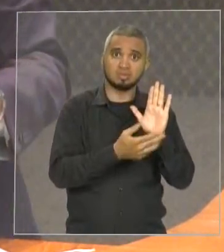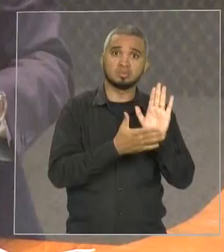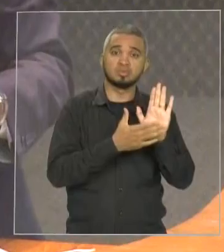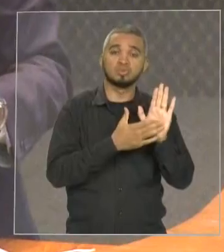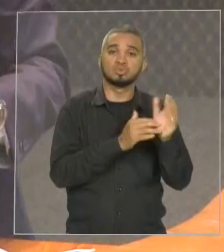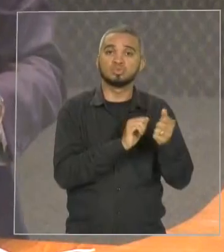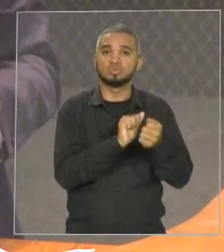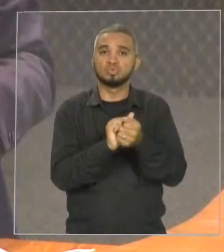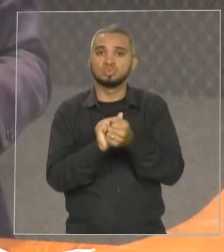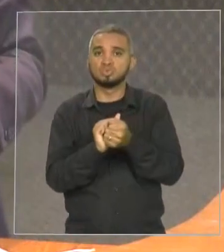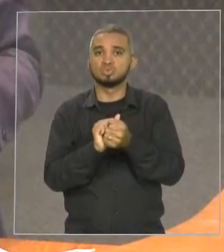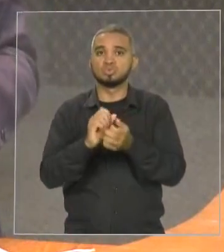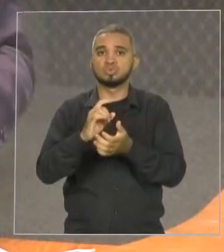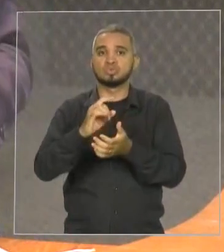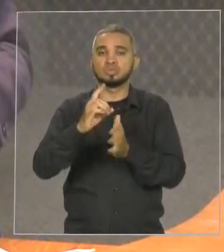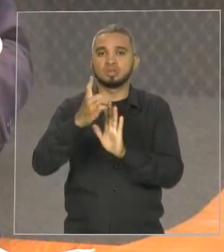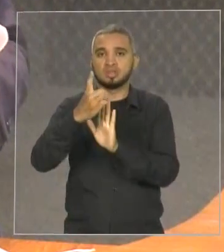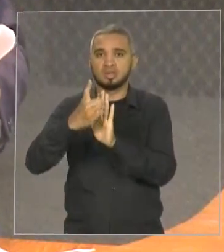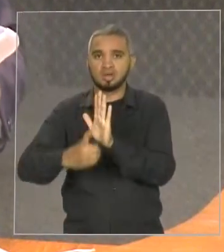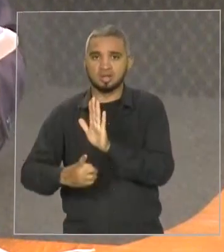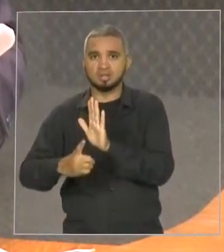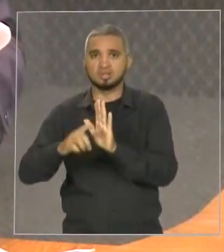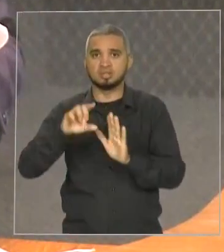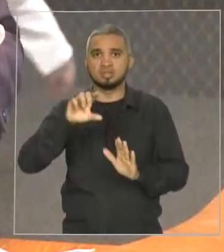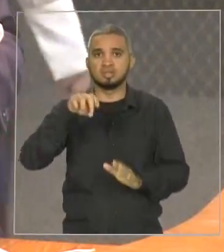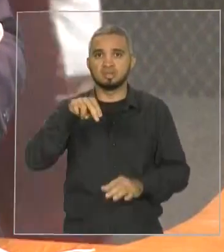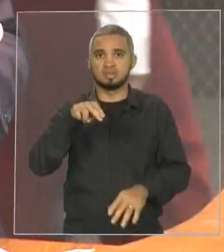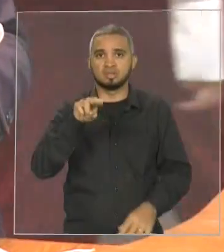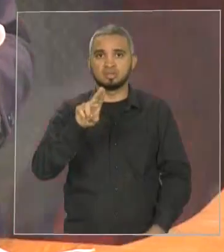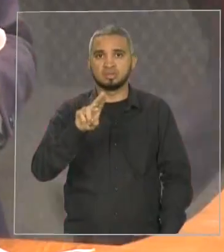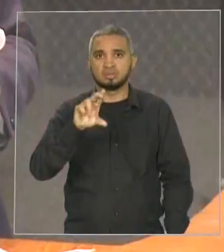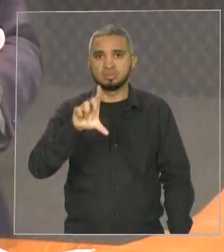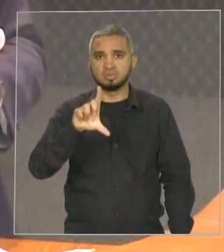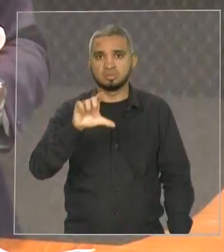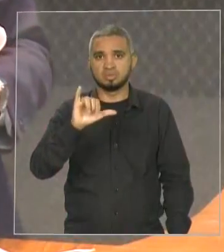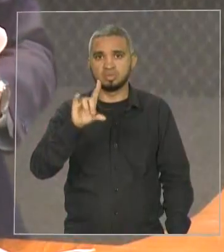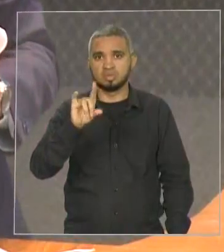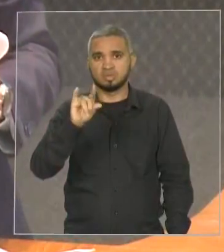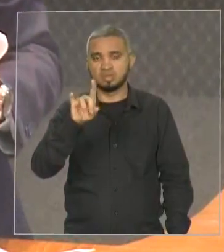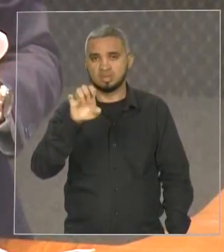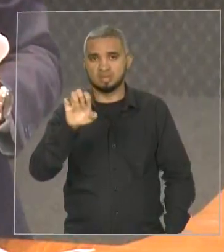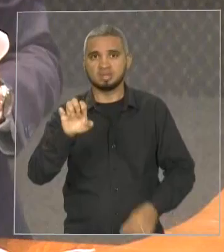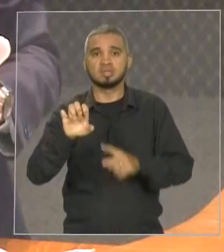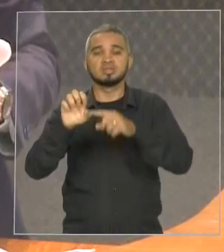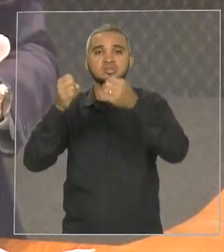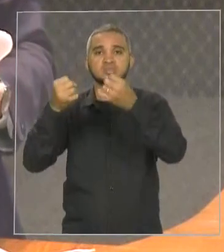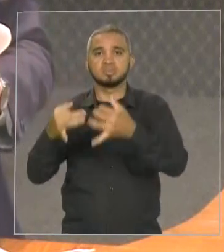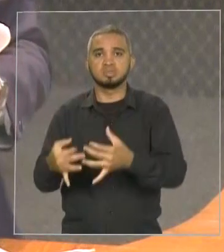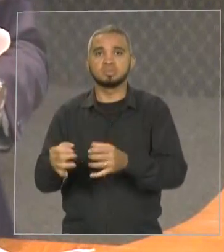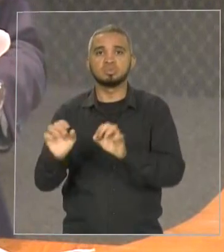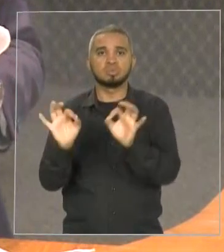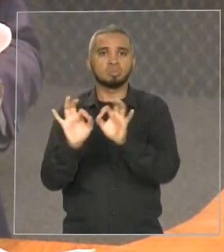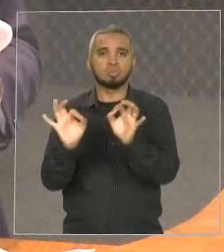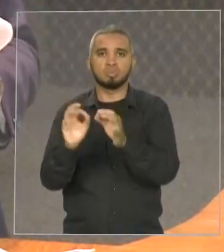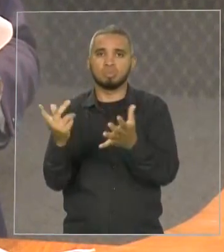de nulidade dos editais de processos administrativos, número 48.477 de 2015 e